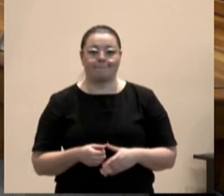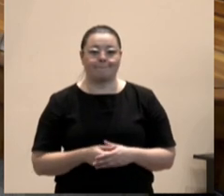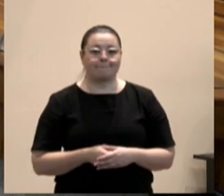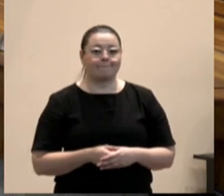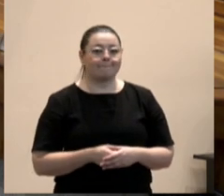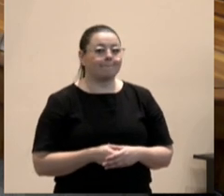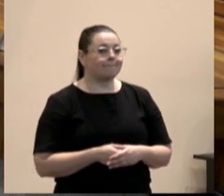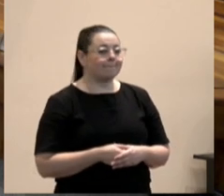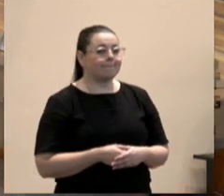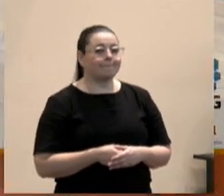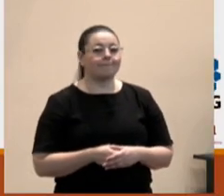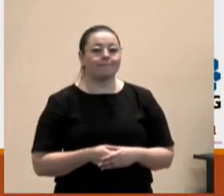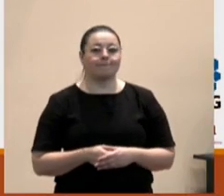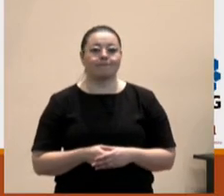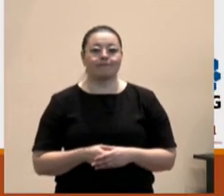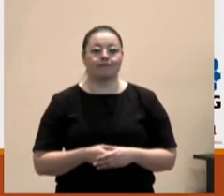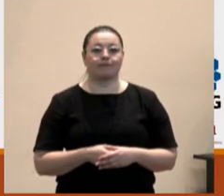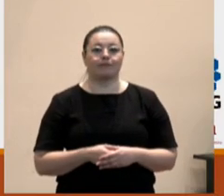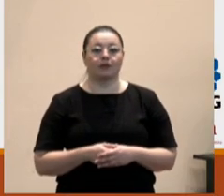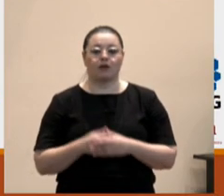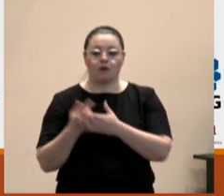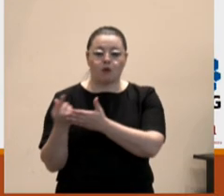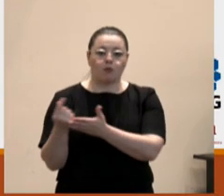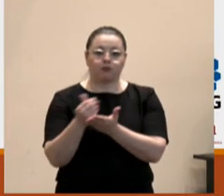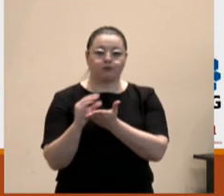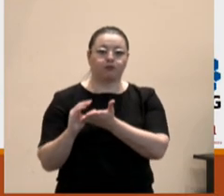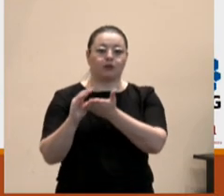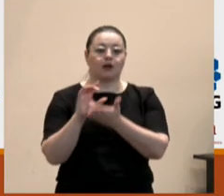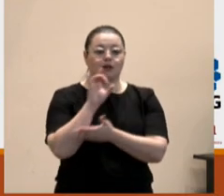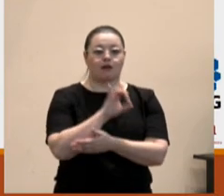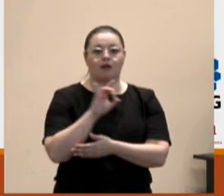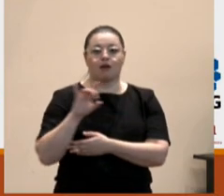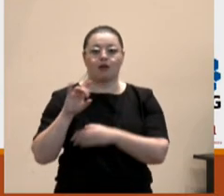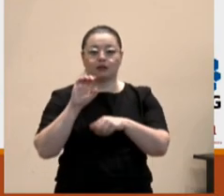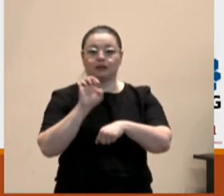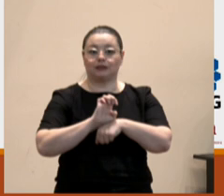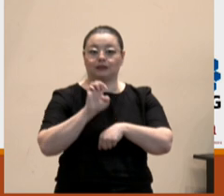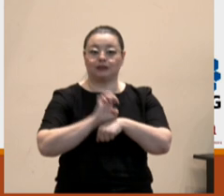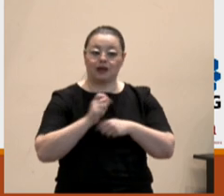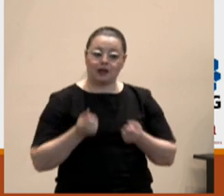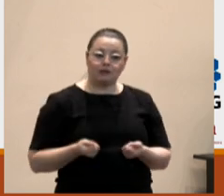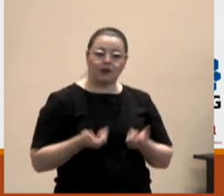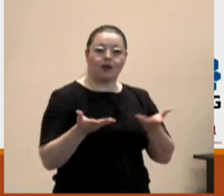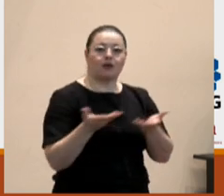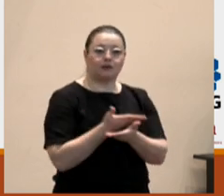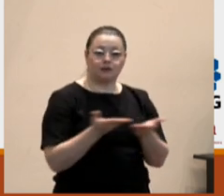Receita potencial de cada estado. Isso aqui somando tudo que o estado deveria gastar com a educação.